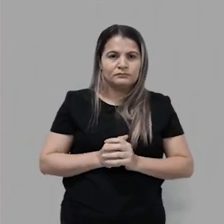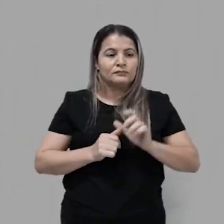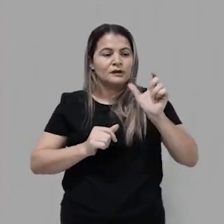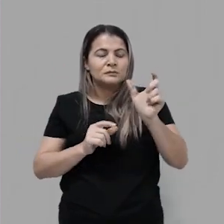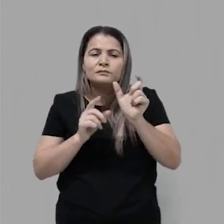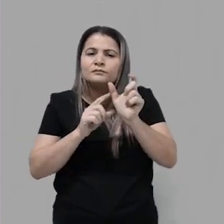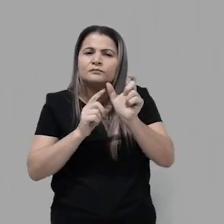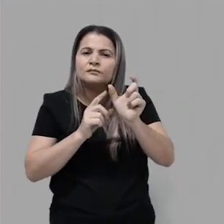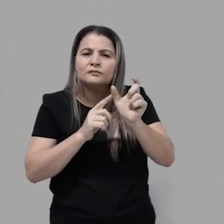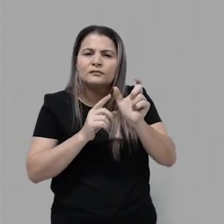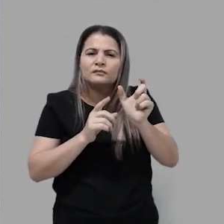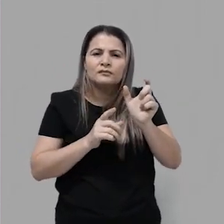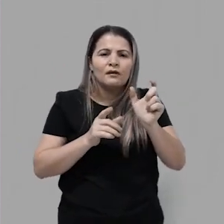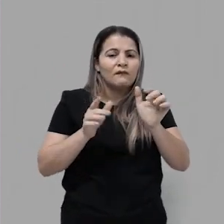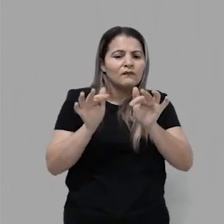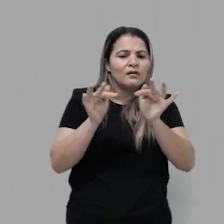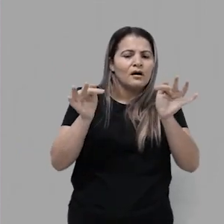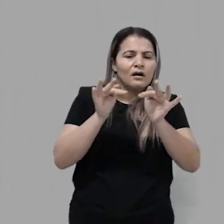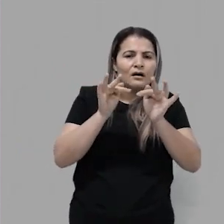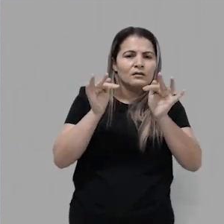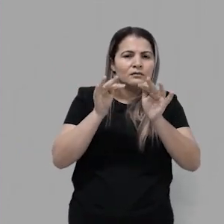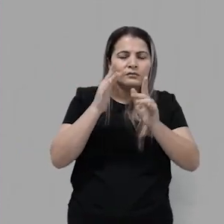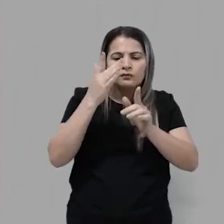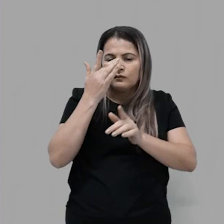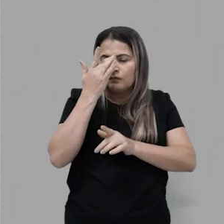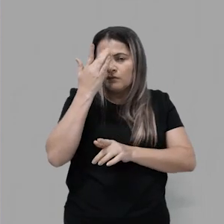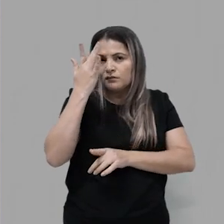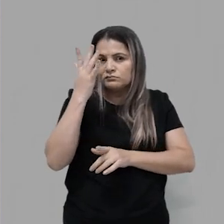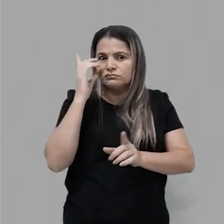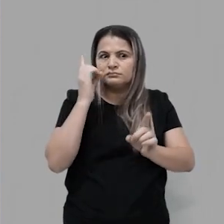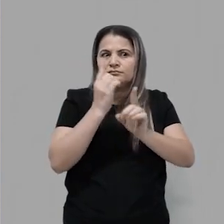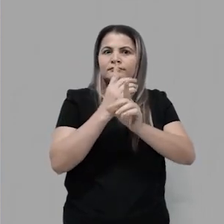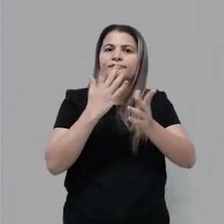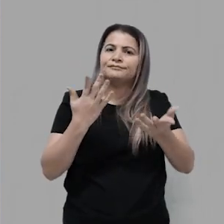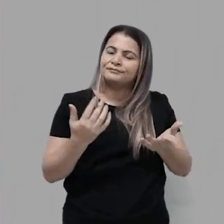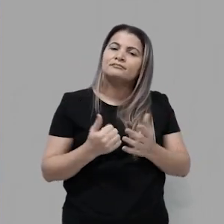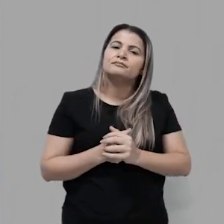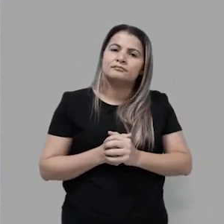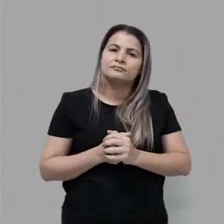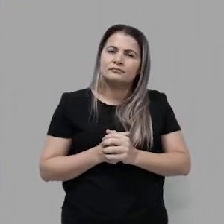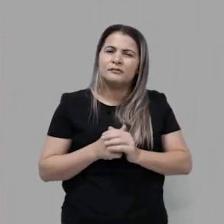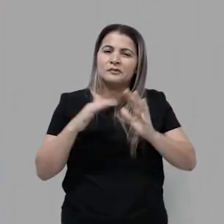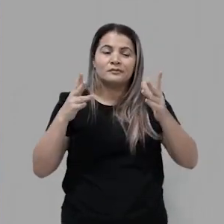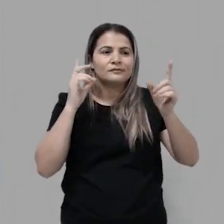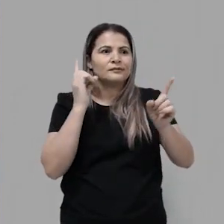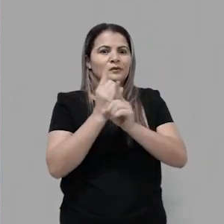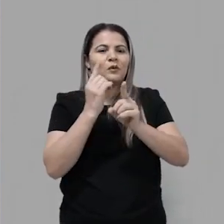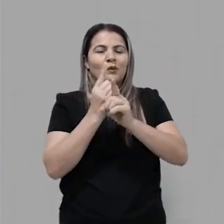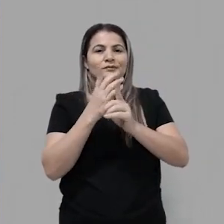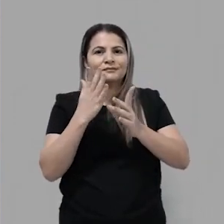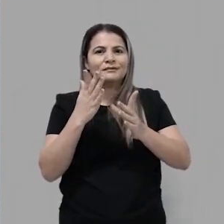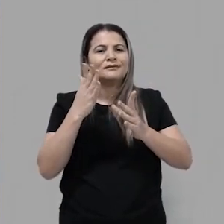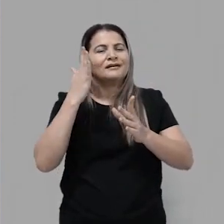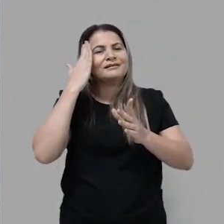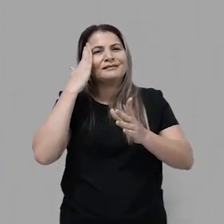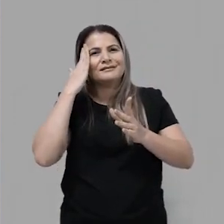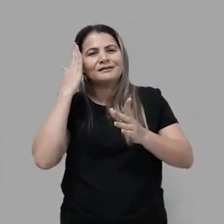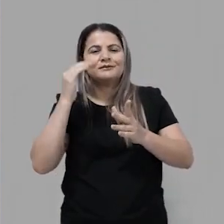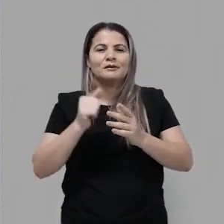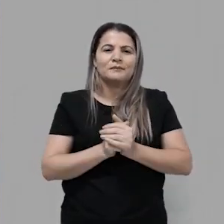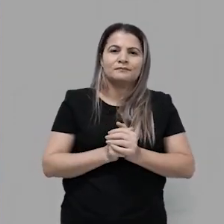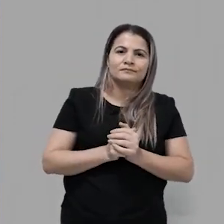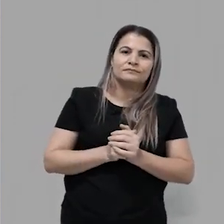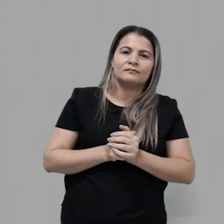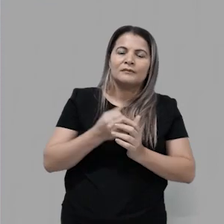são facilmente identificáveis. Quando você observar esses sufixos, você consegue associar. Se a palavra terminou desse jeito,